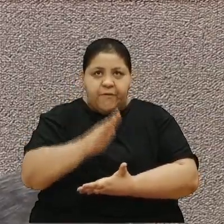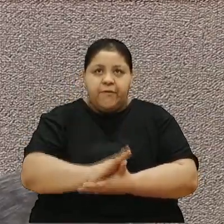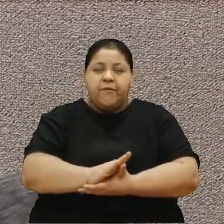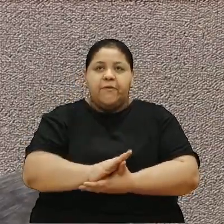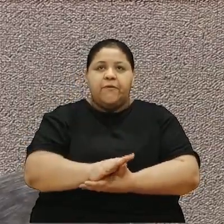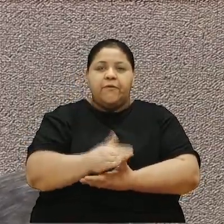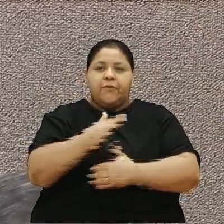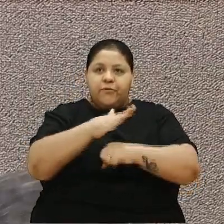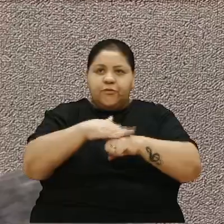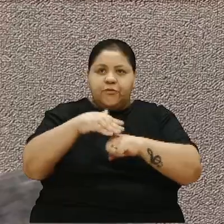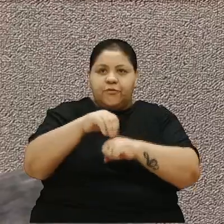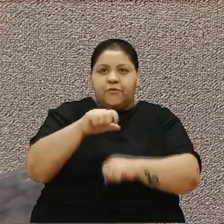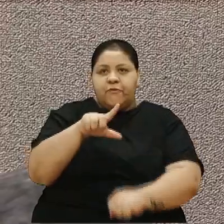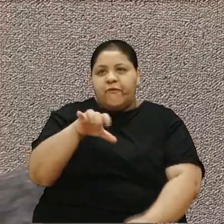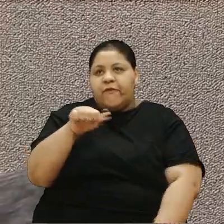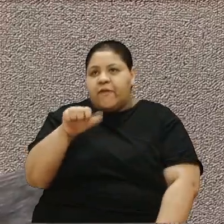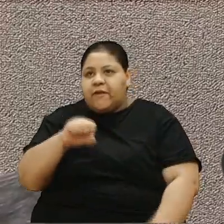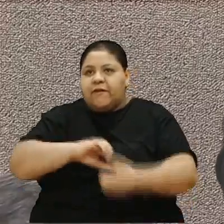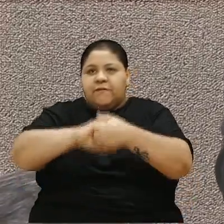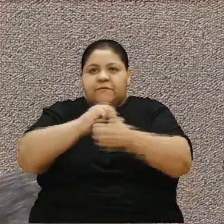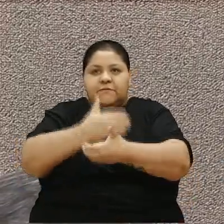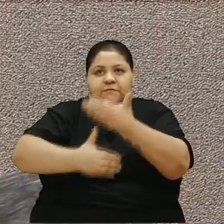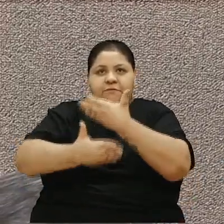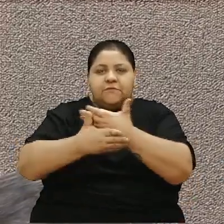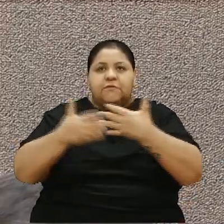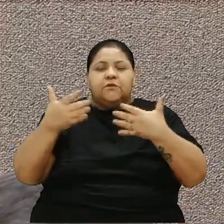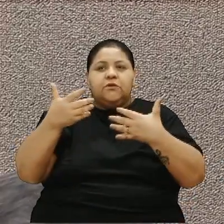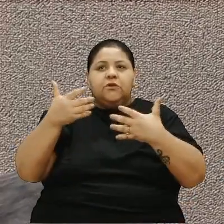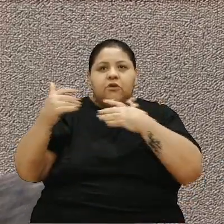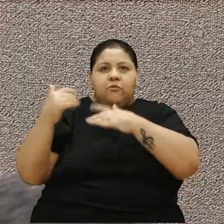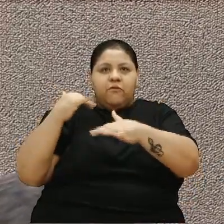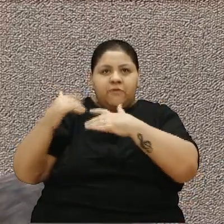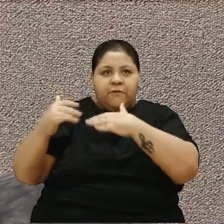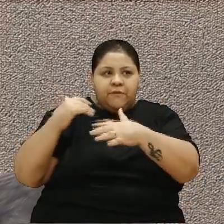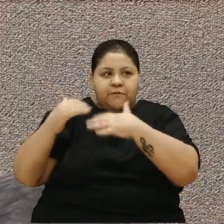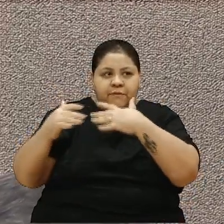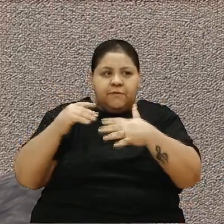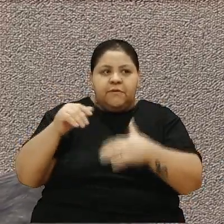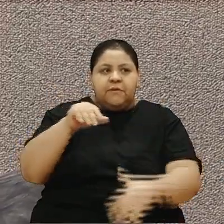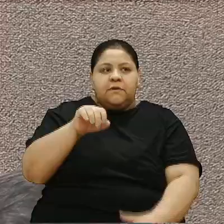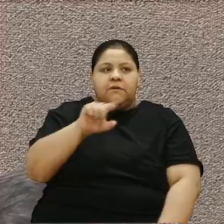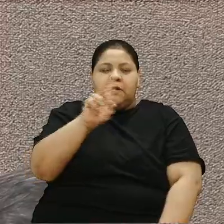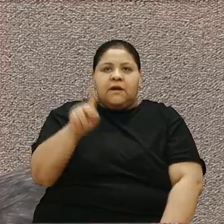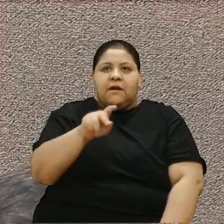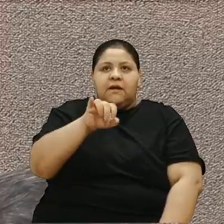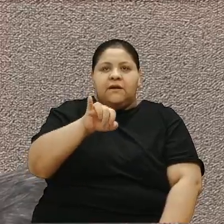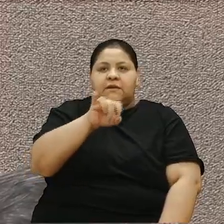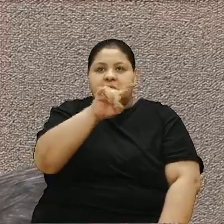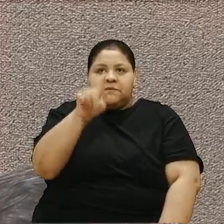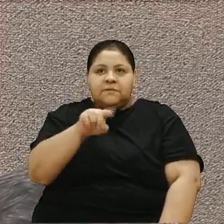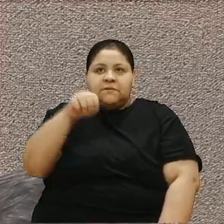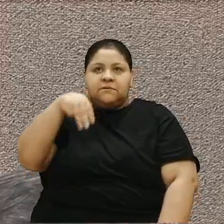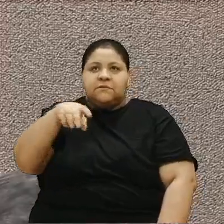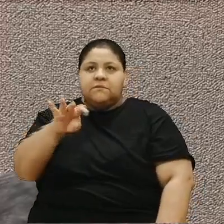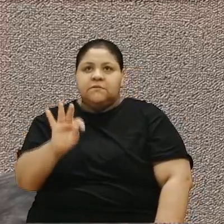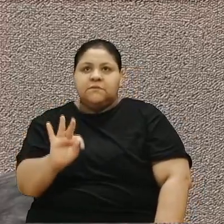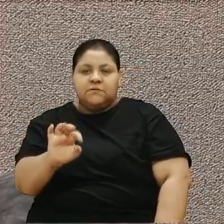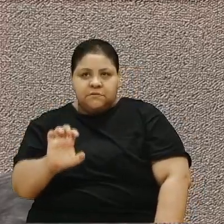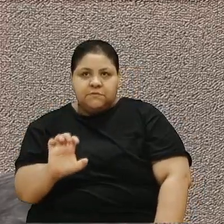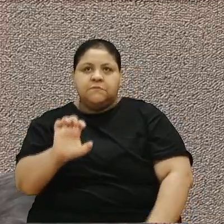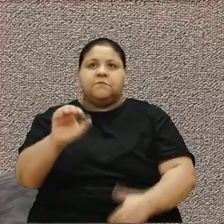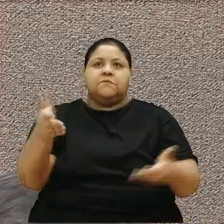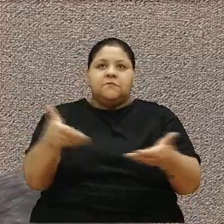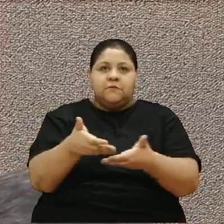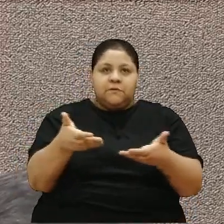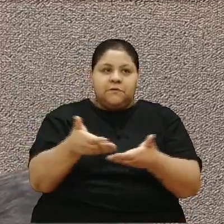e do Elias. Saudar todos vocês do movimento Ismet e do Harmony, que é o Centro de Diálogo e Solidariedade